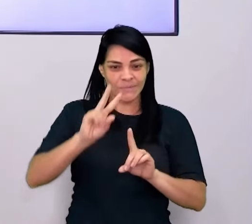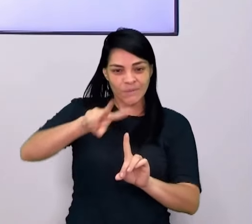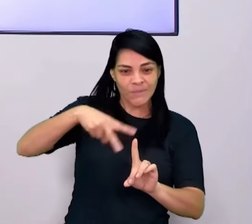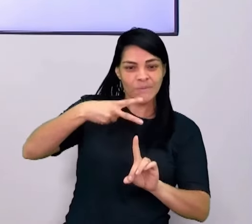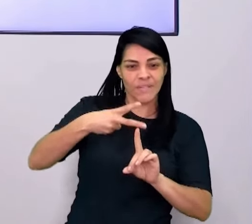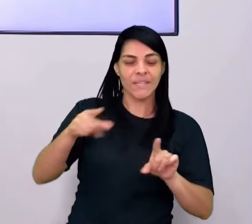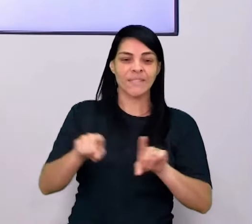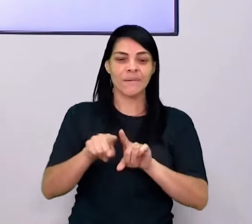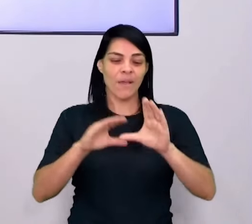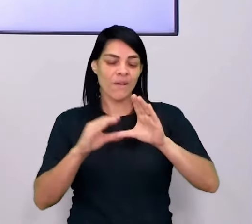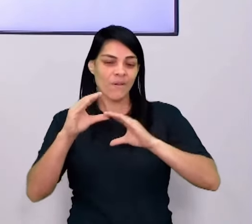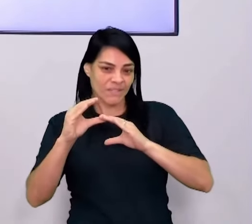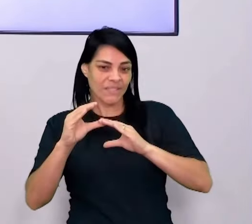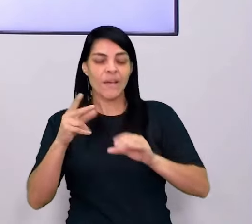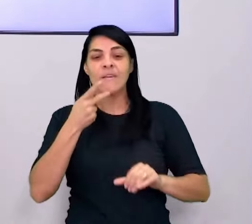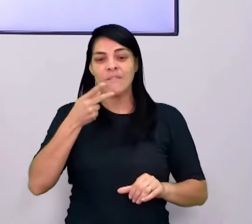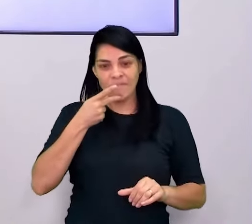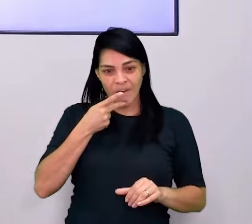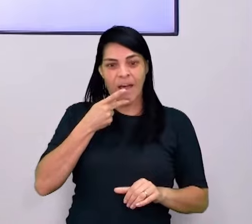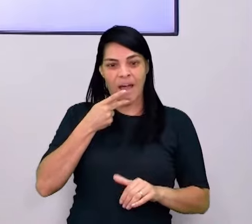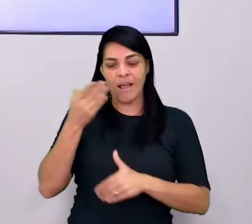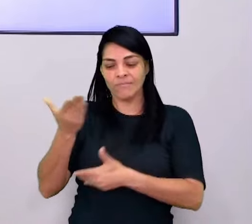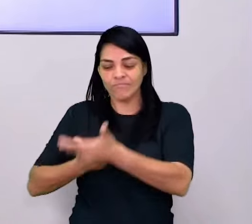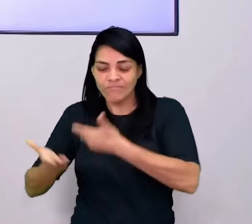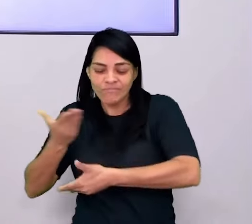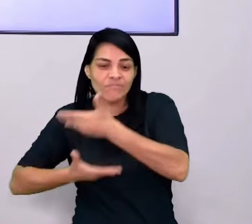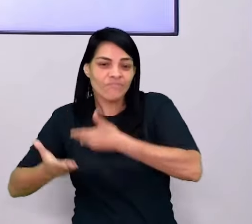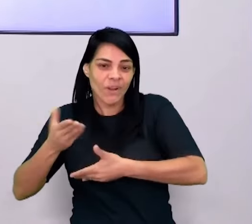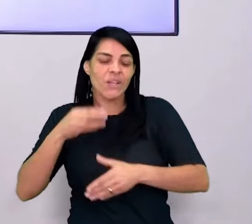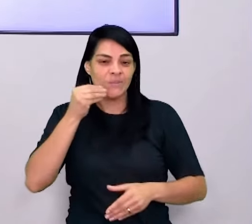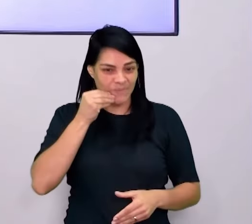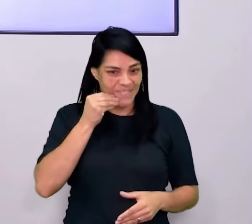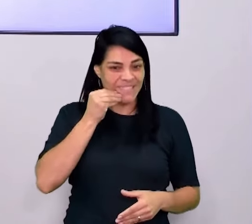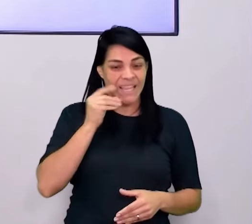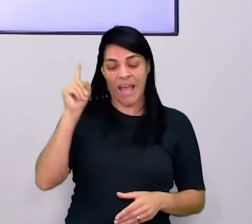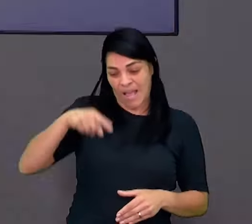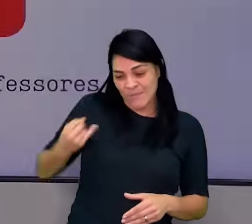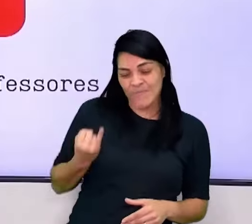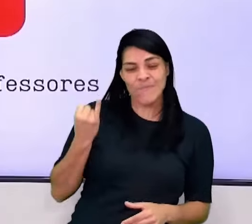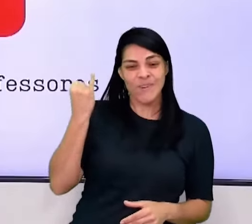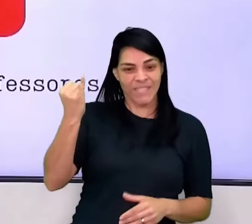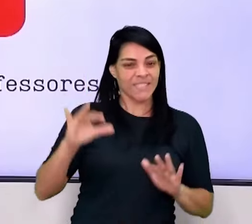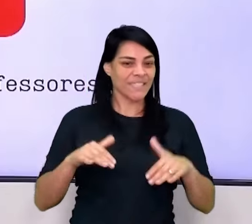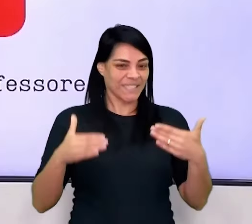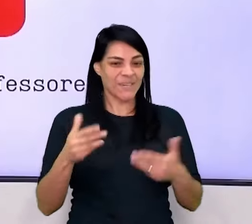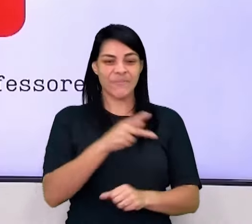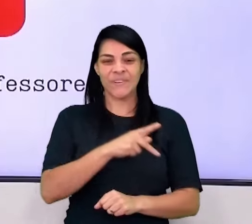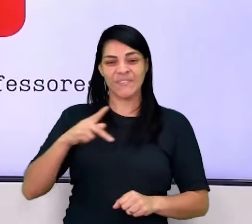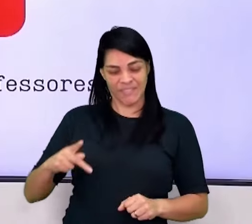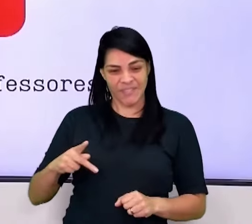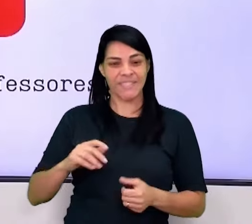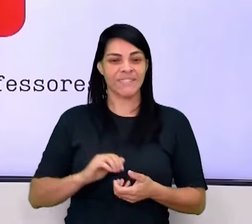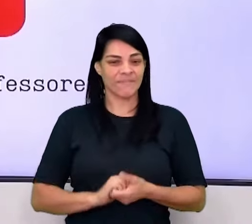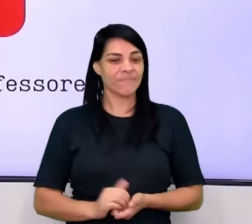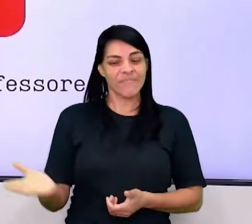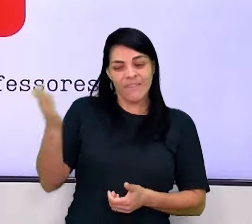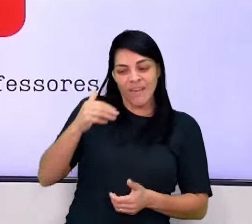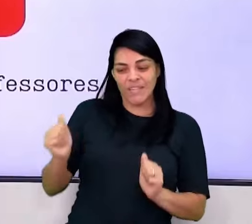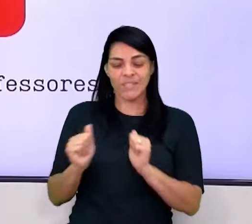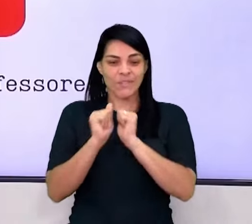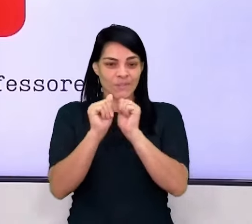quanto cursistas falam bastante, trocam suas experiências bastante. Isso é muito importante. Então, professor, vem